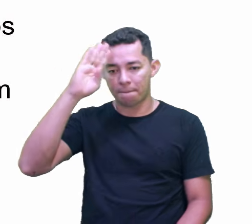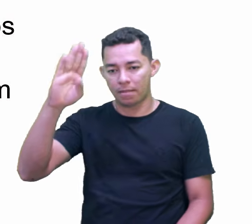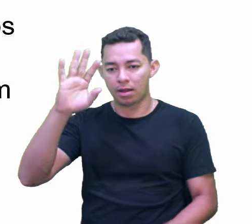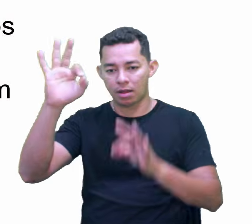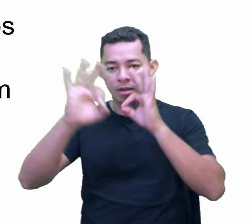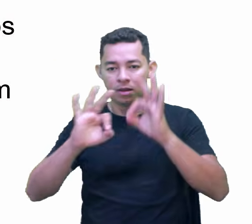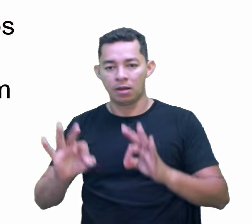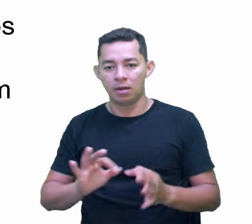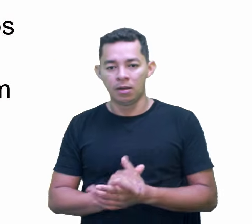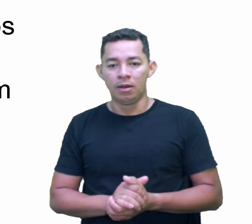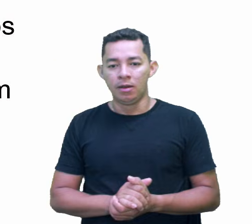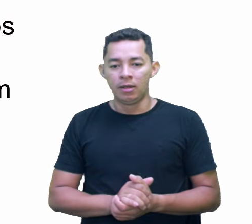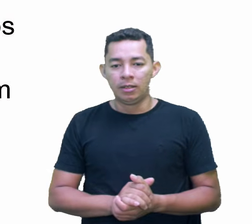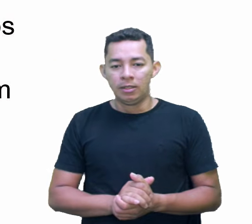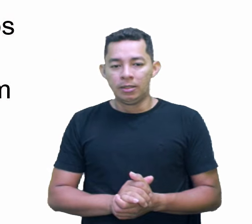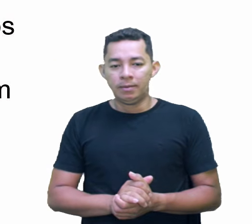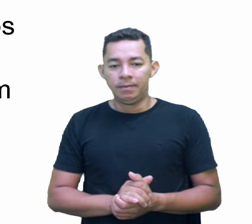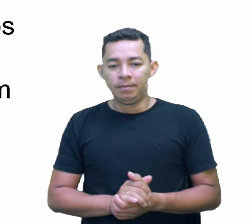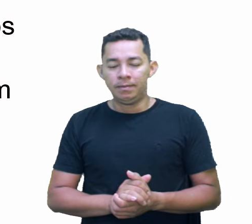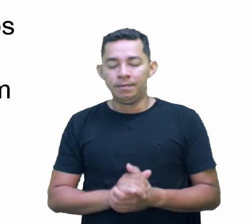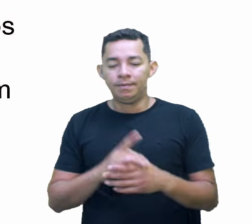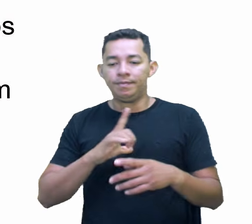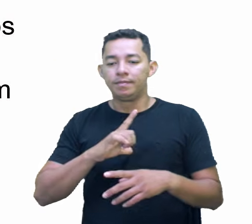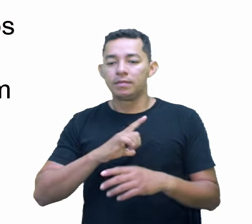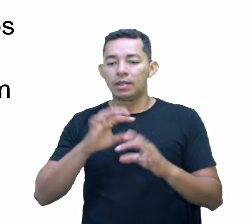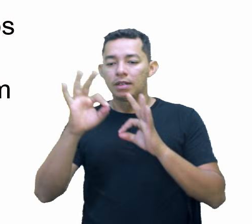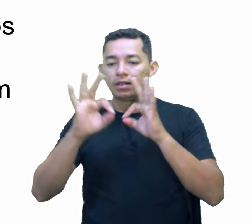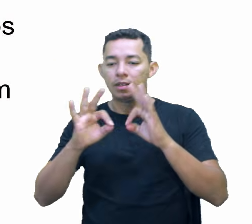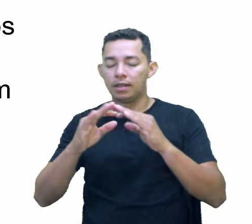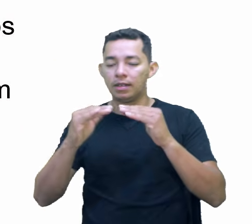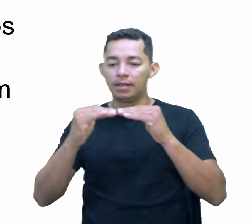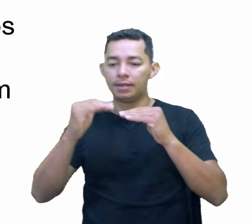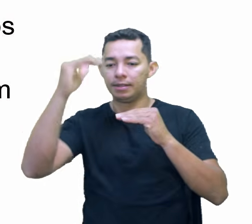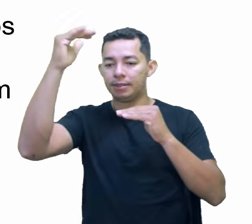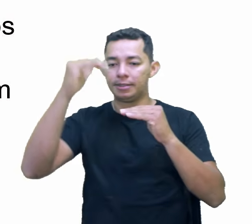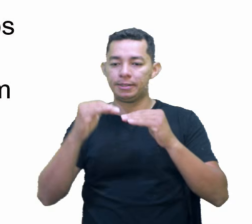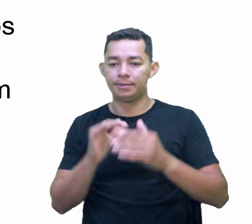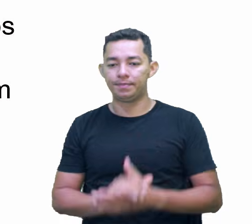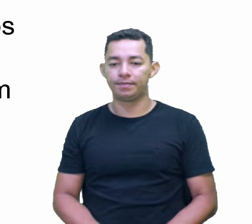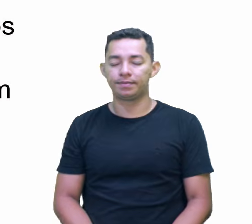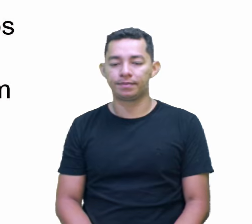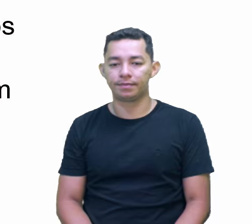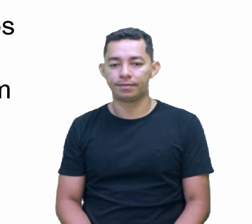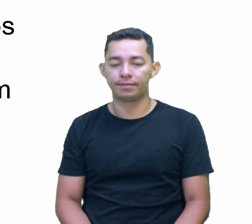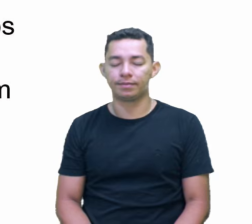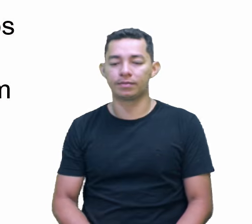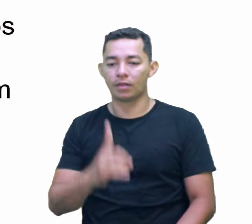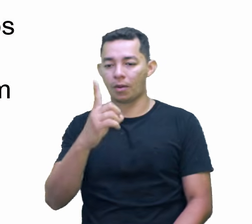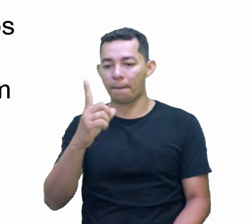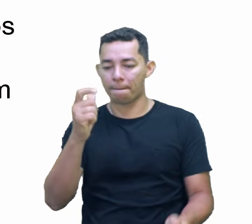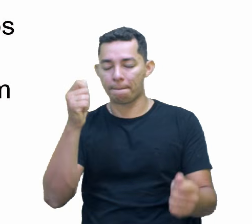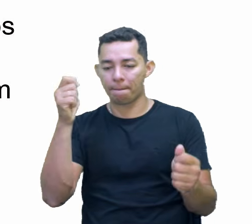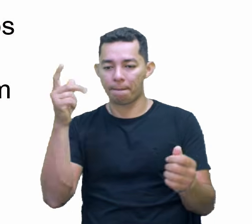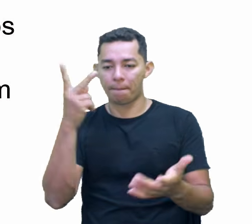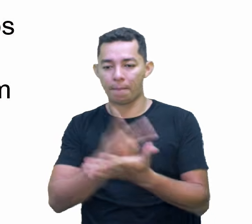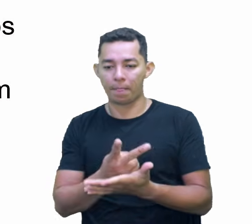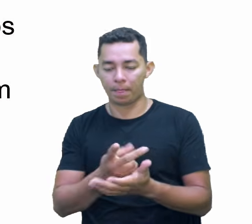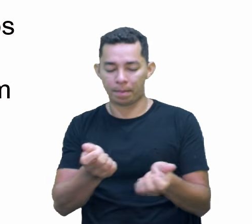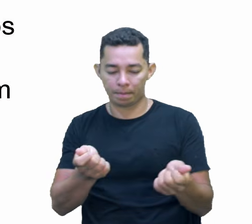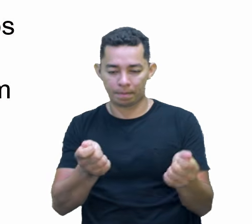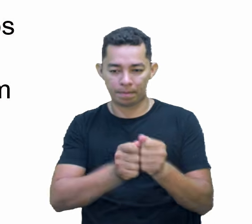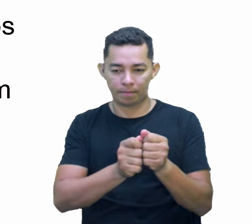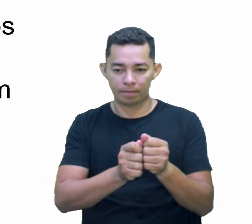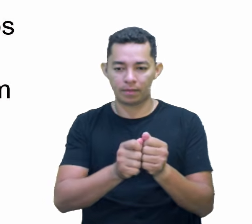que obedecem um arranjo hierárquico, ou seja, um é sempre ligado ao outro de uma